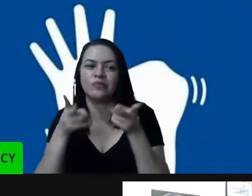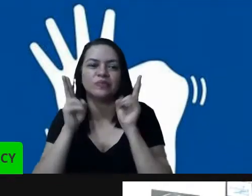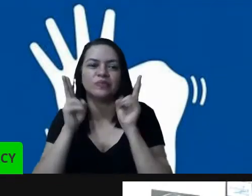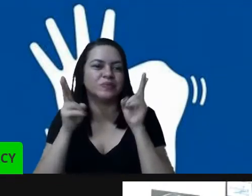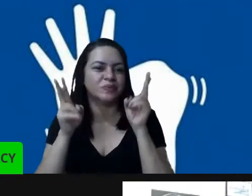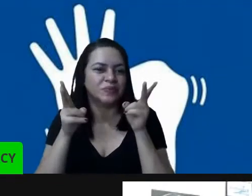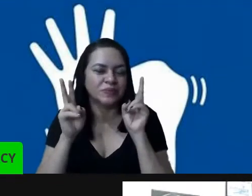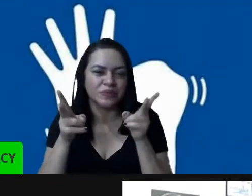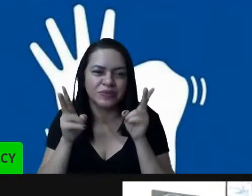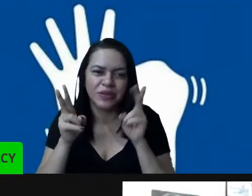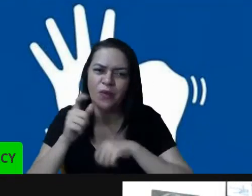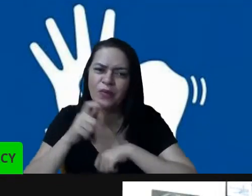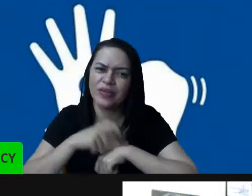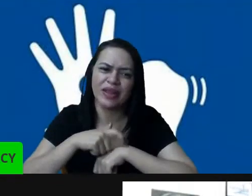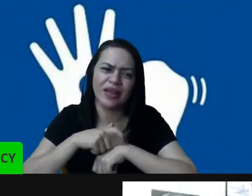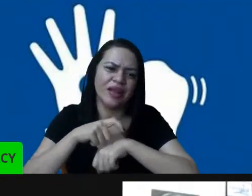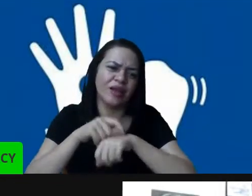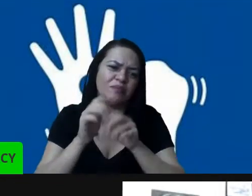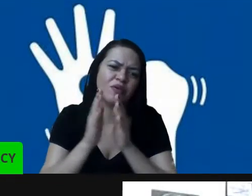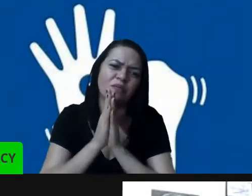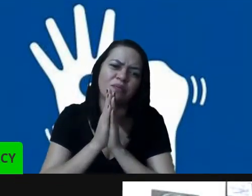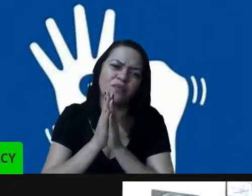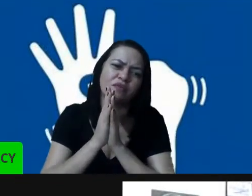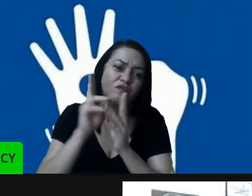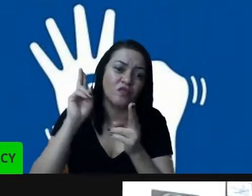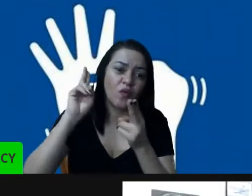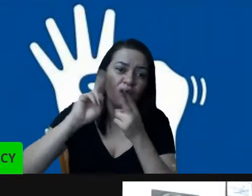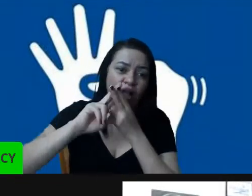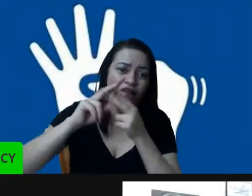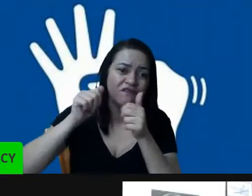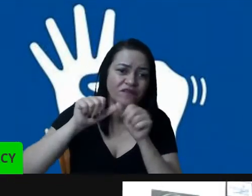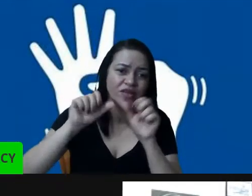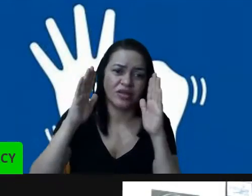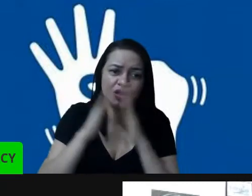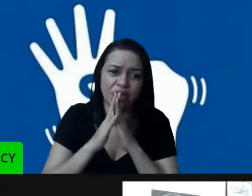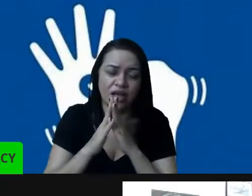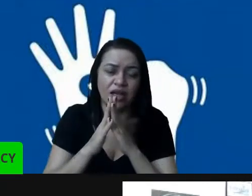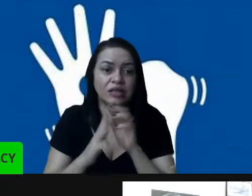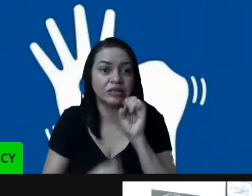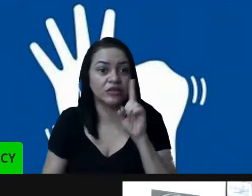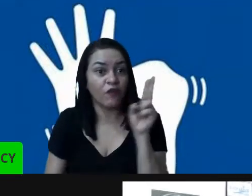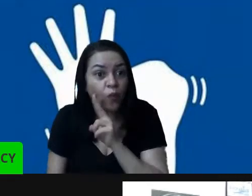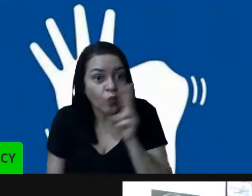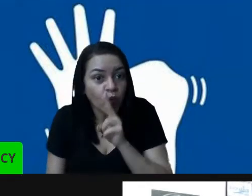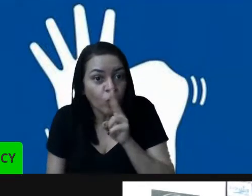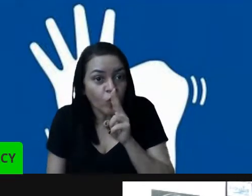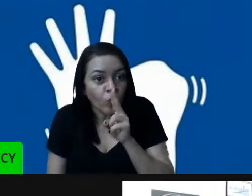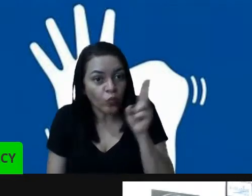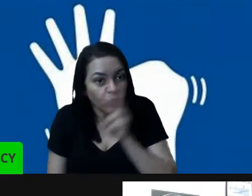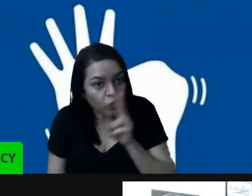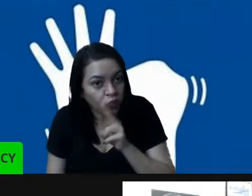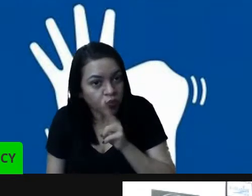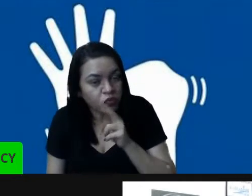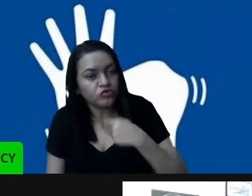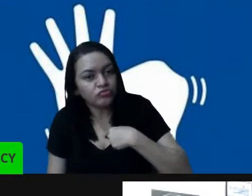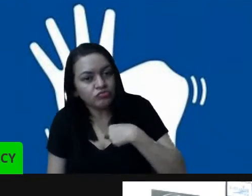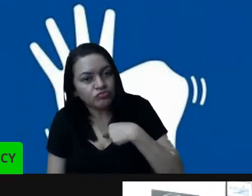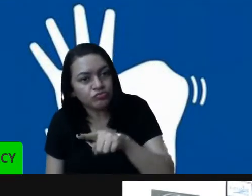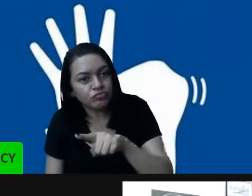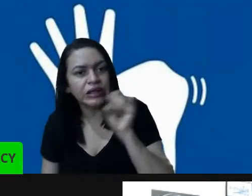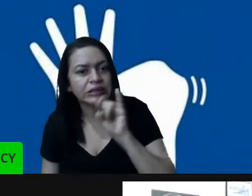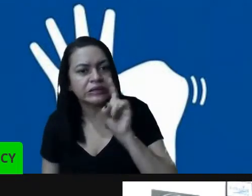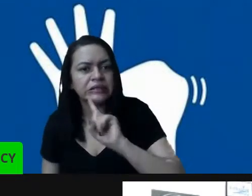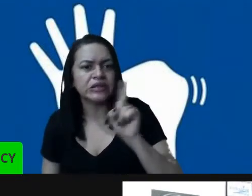E por favor, fiquem em casa, se for urgente, só sai se for realmente obrigatório, se não, fiquem em